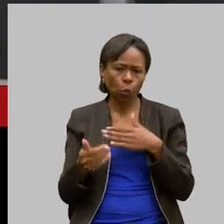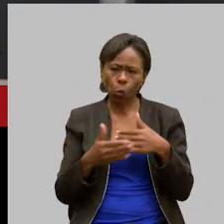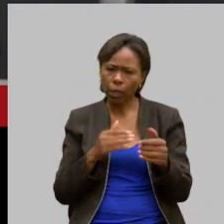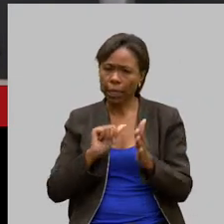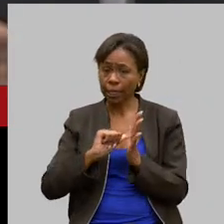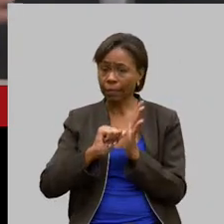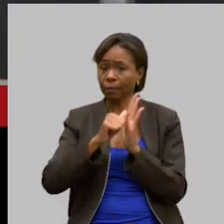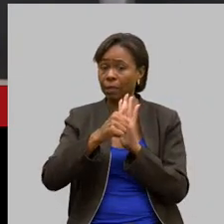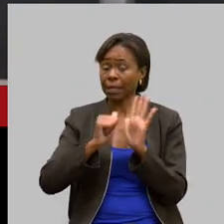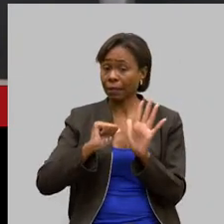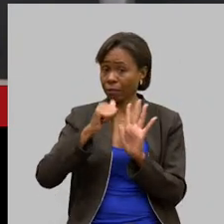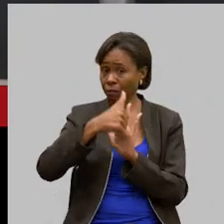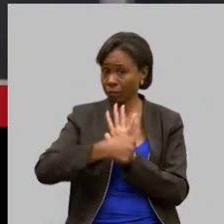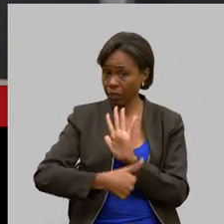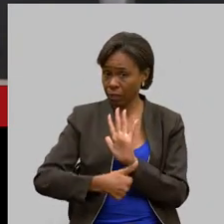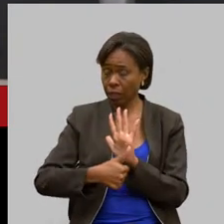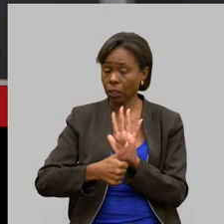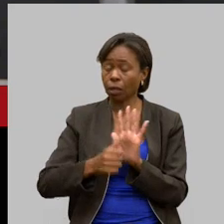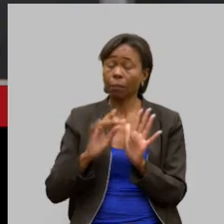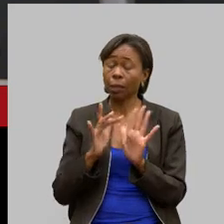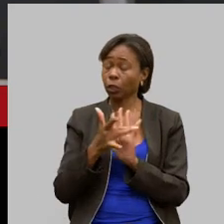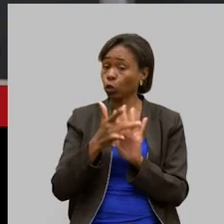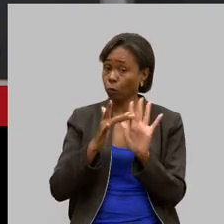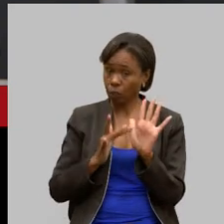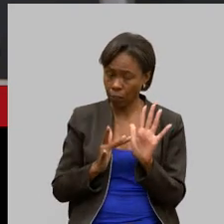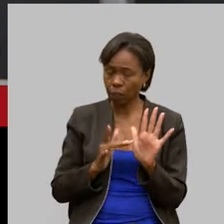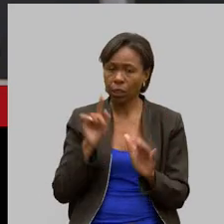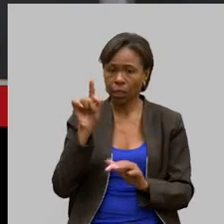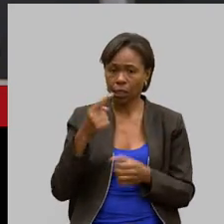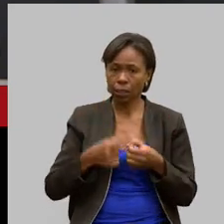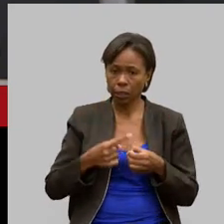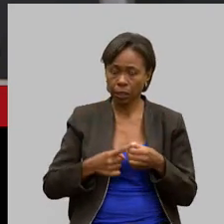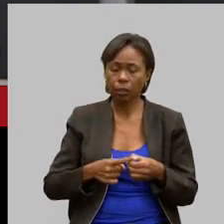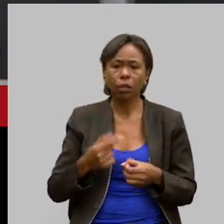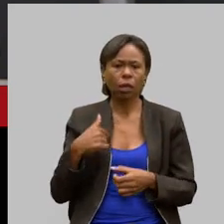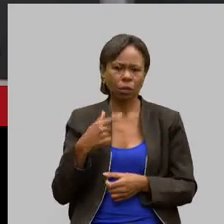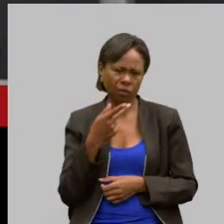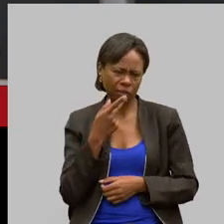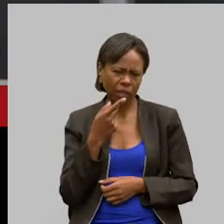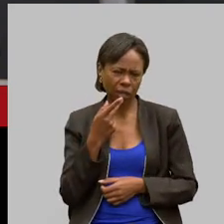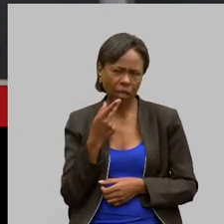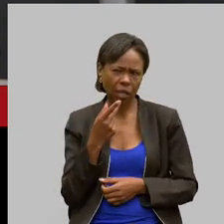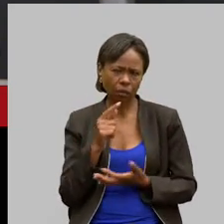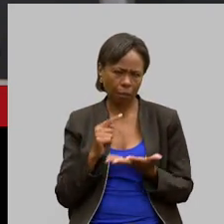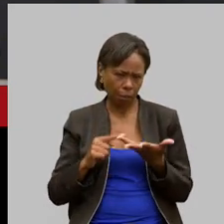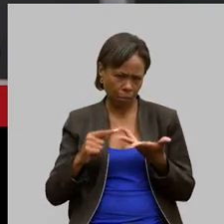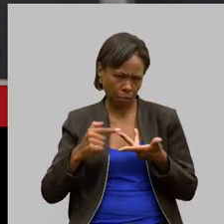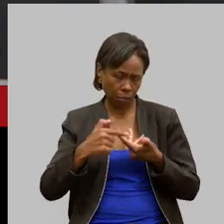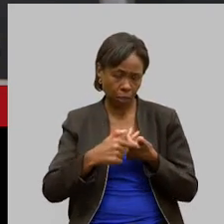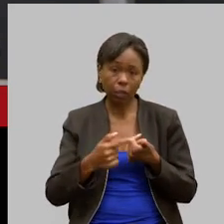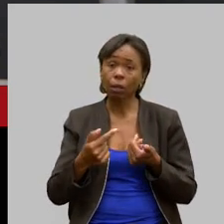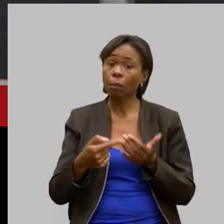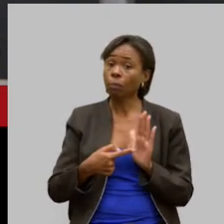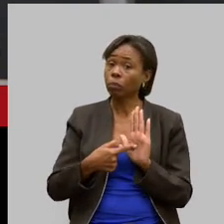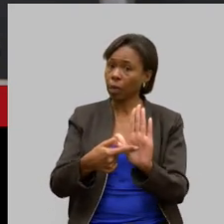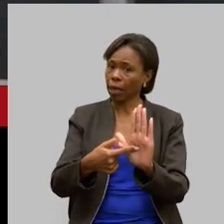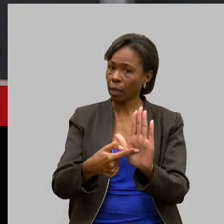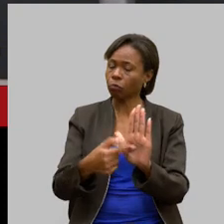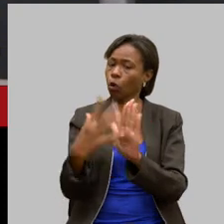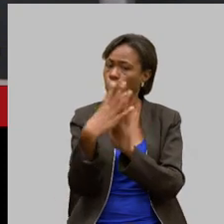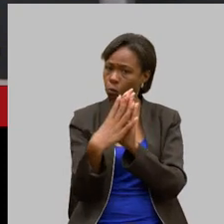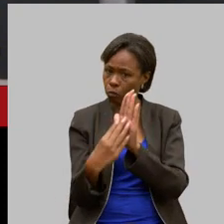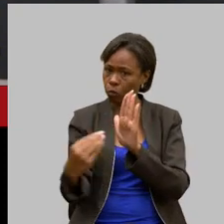cidade nós passamos eu tô falando isso tudo já é isso porque eu quero que sirva de exemplo para várias